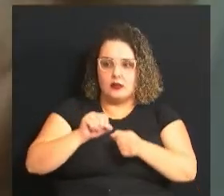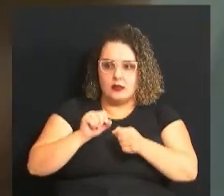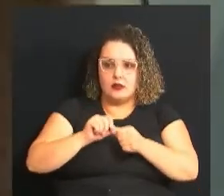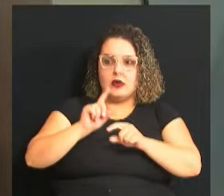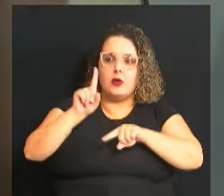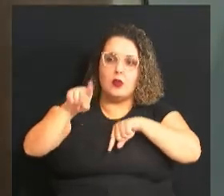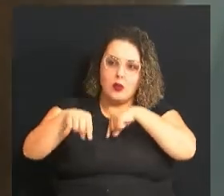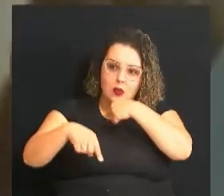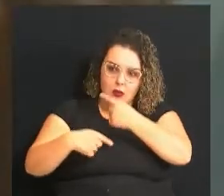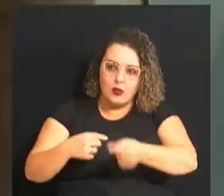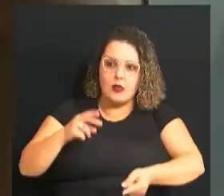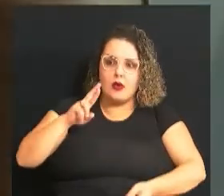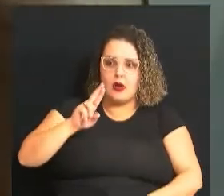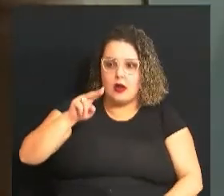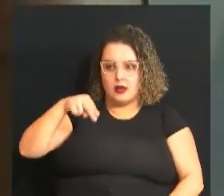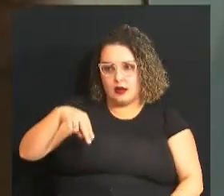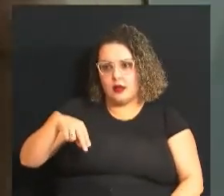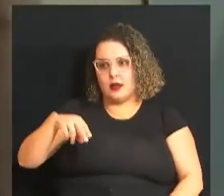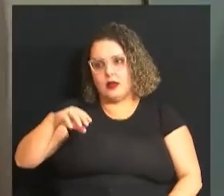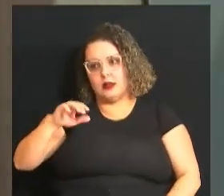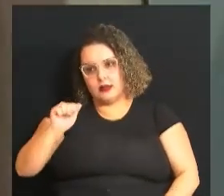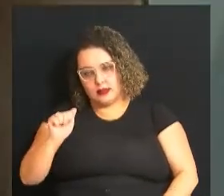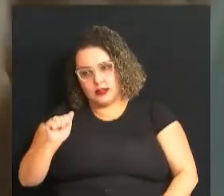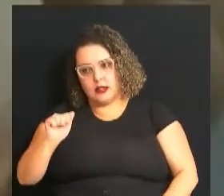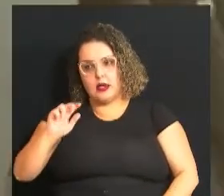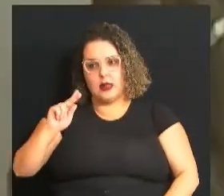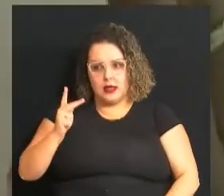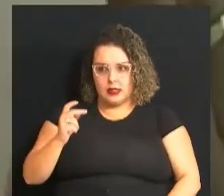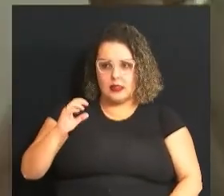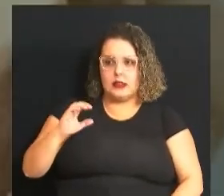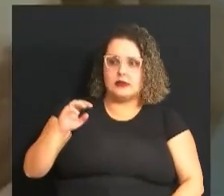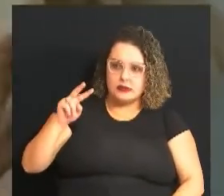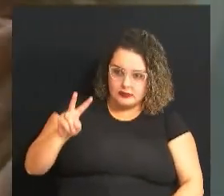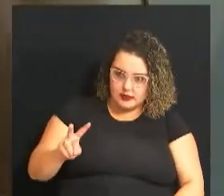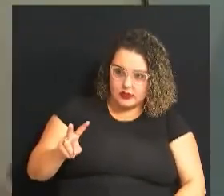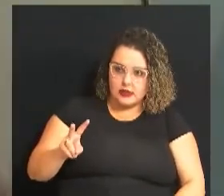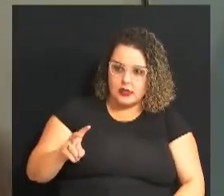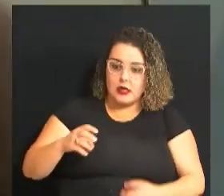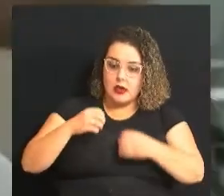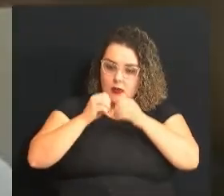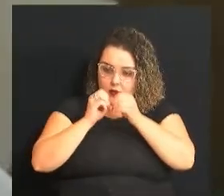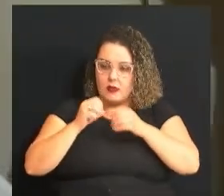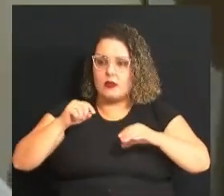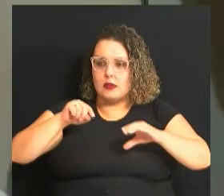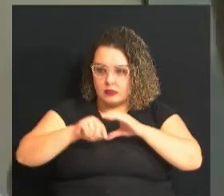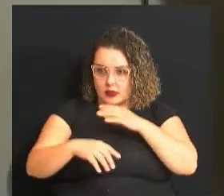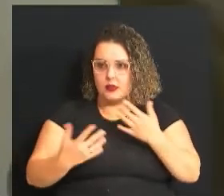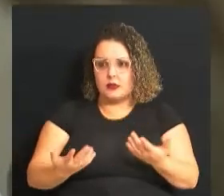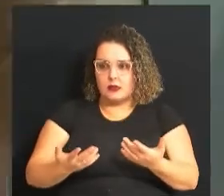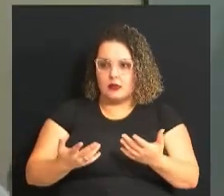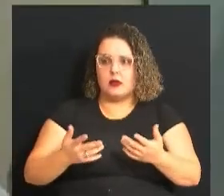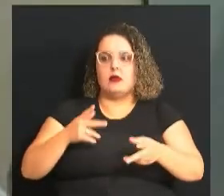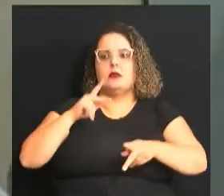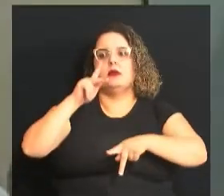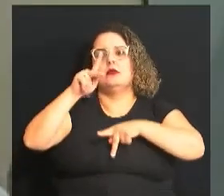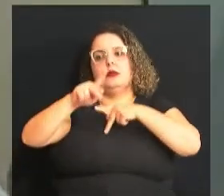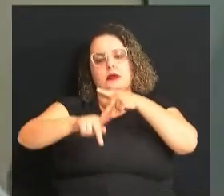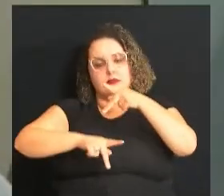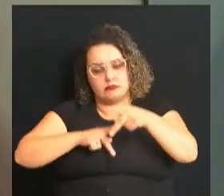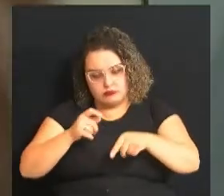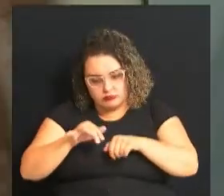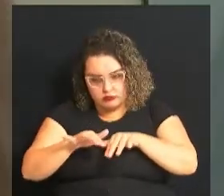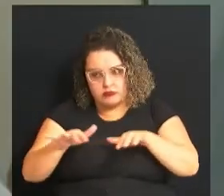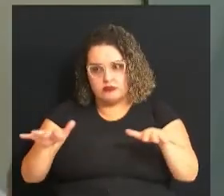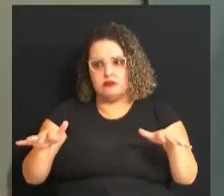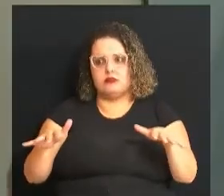que é o RNA-HCV, que é um exame mais oneroso e que para fazer para uma população, isso,